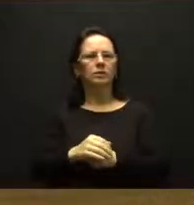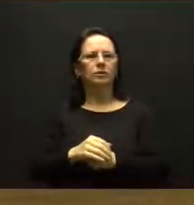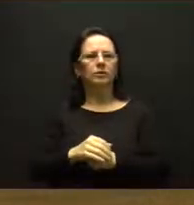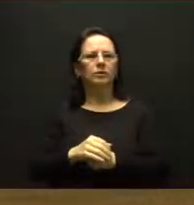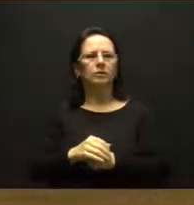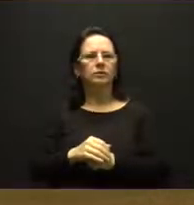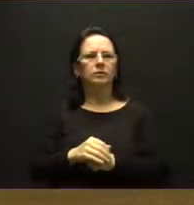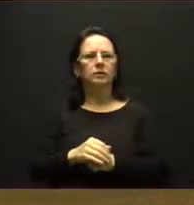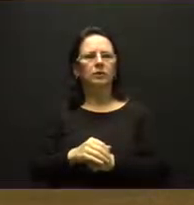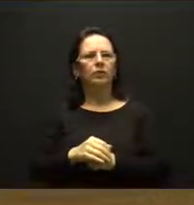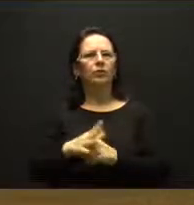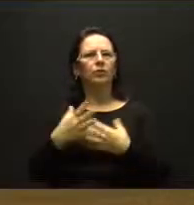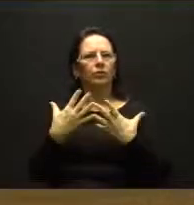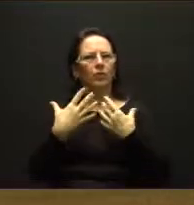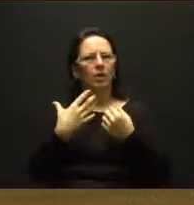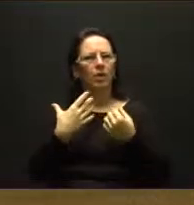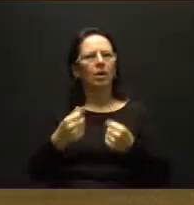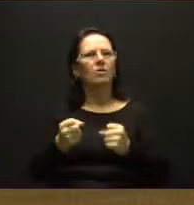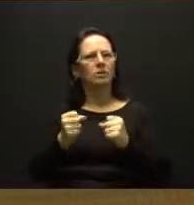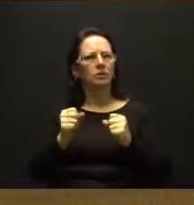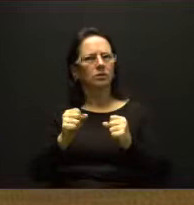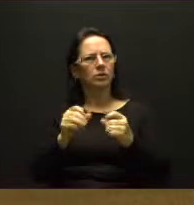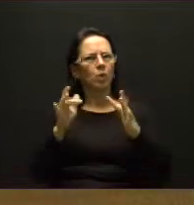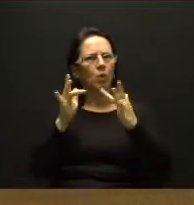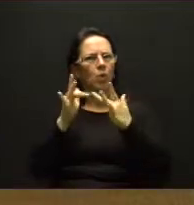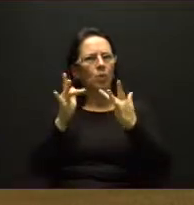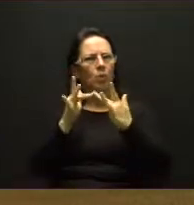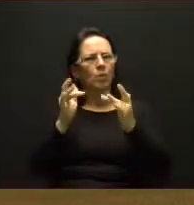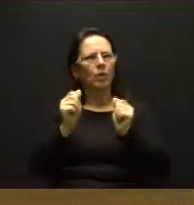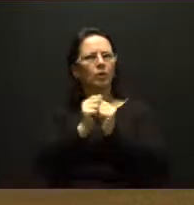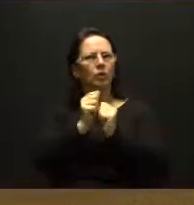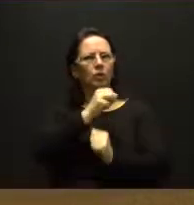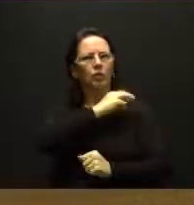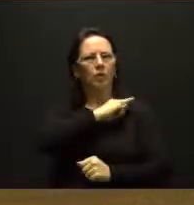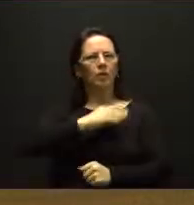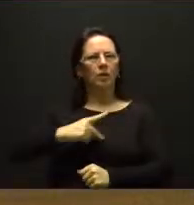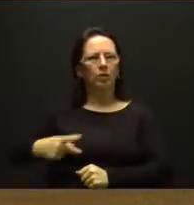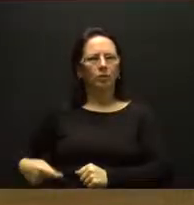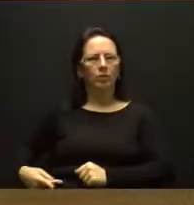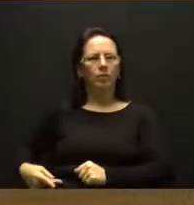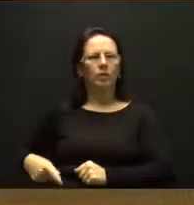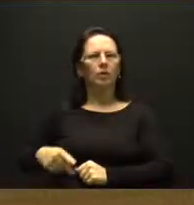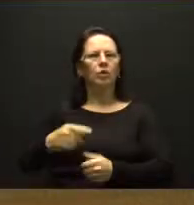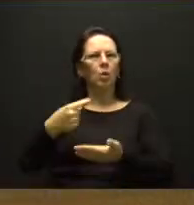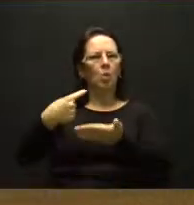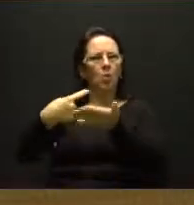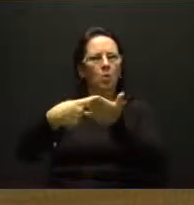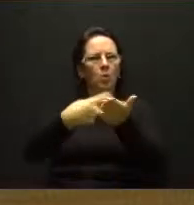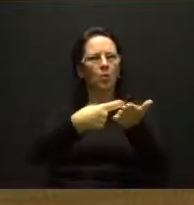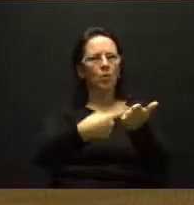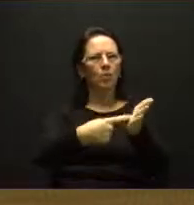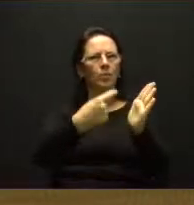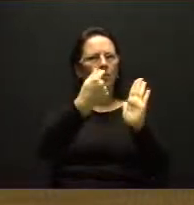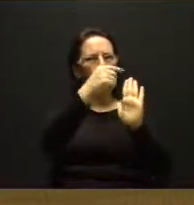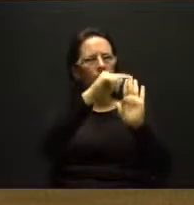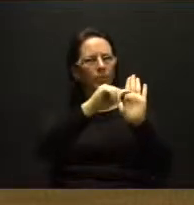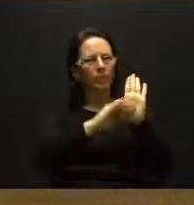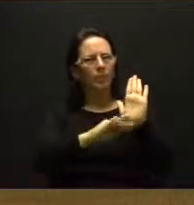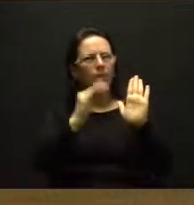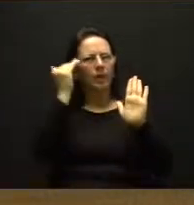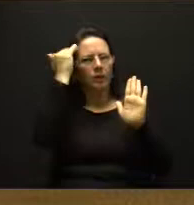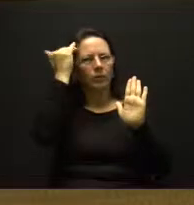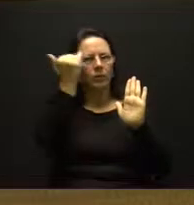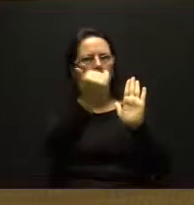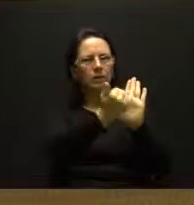aquilo que foi acertado e acordado no ministério público é que nós possamos fazer cumprir aquilo que foi acordado também nós